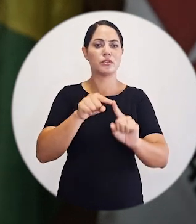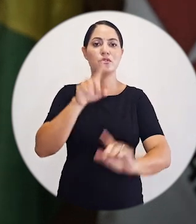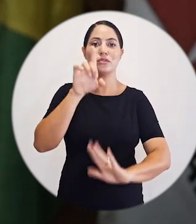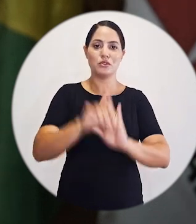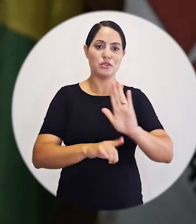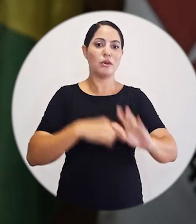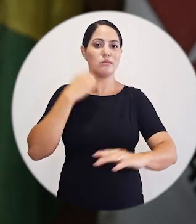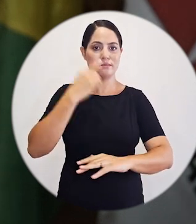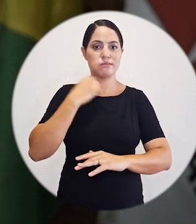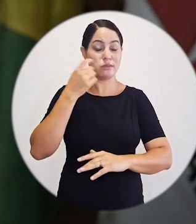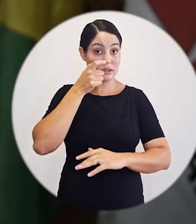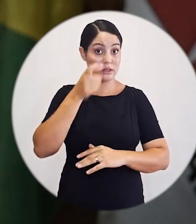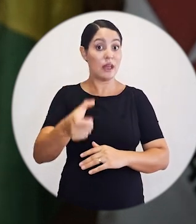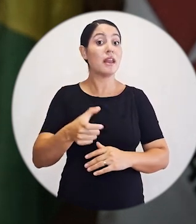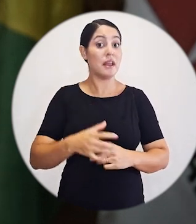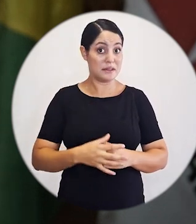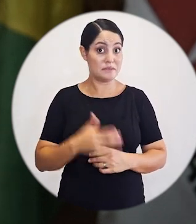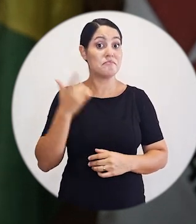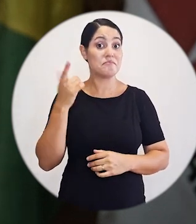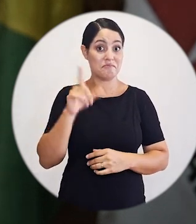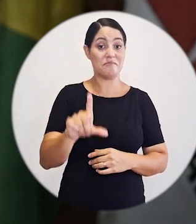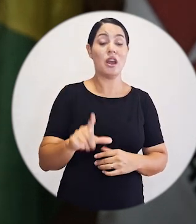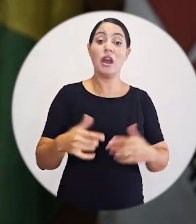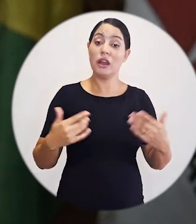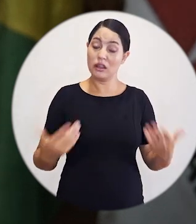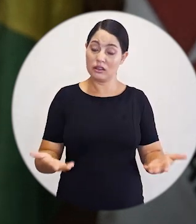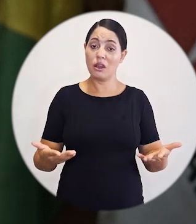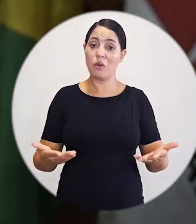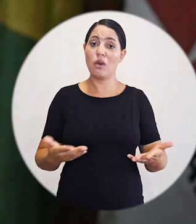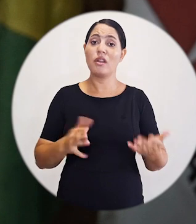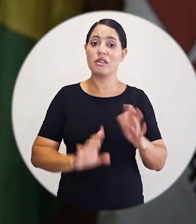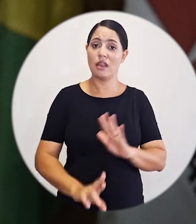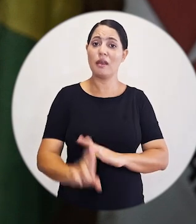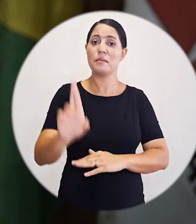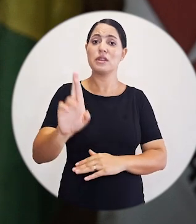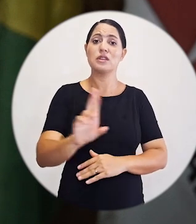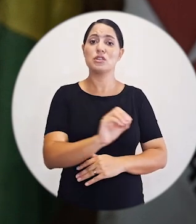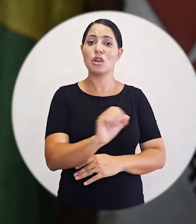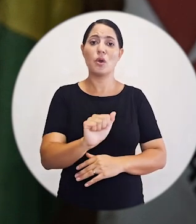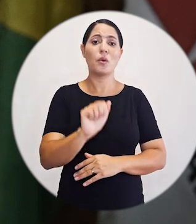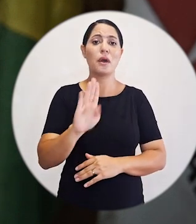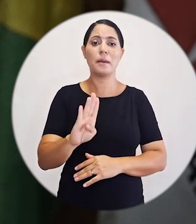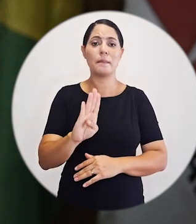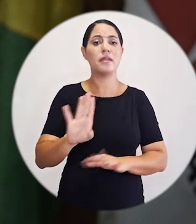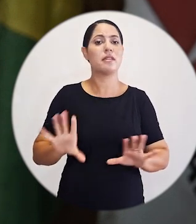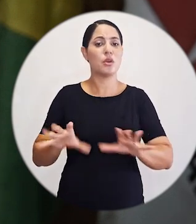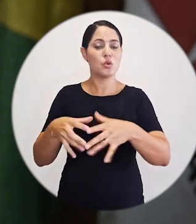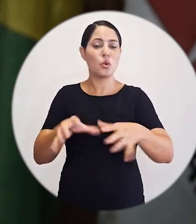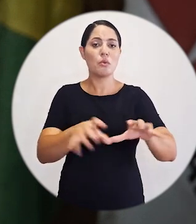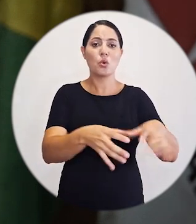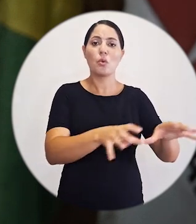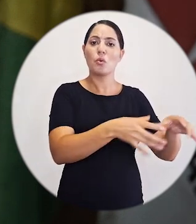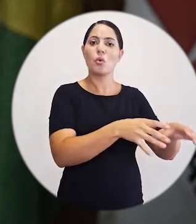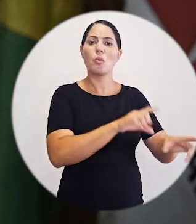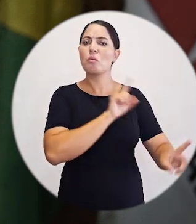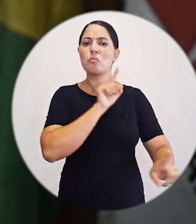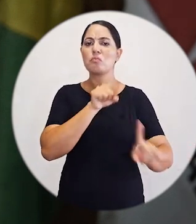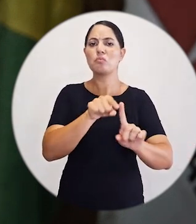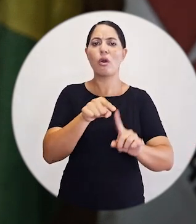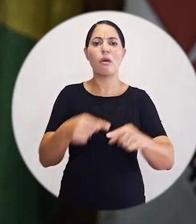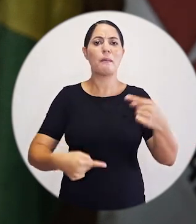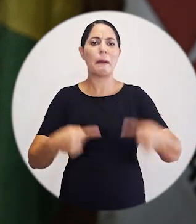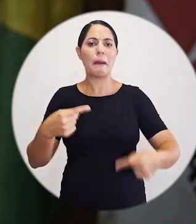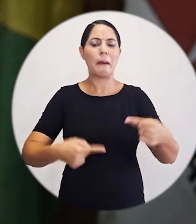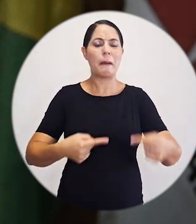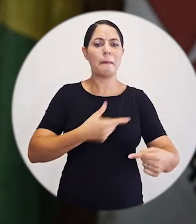dos interesses da advocacia. Além disso, representantes da Ordem integram comissões e comitês que formulam políticas